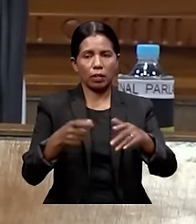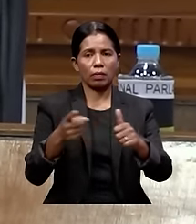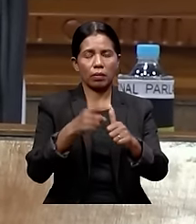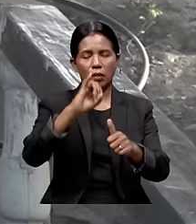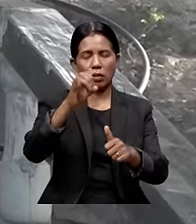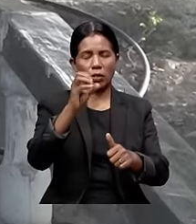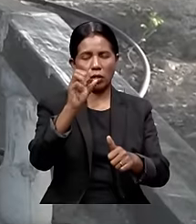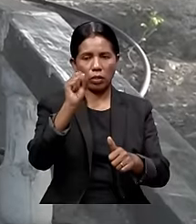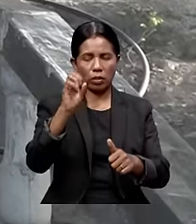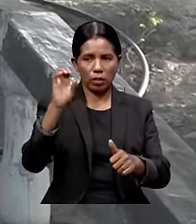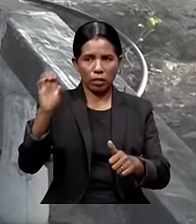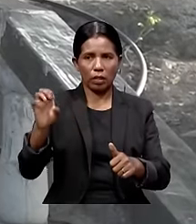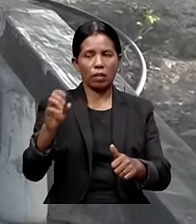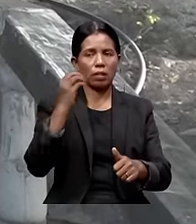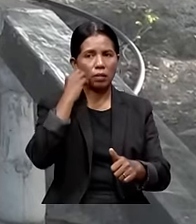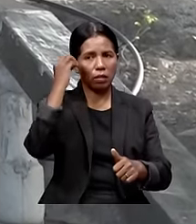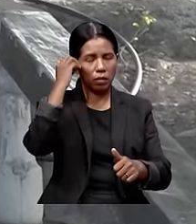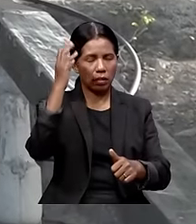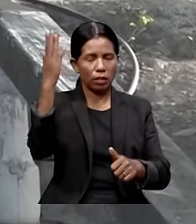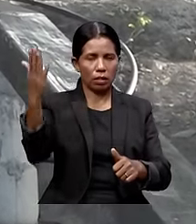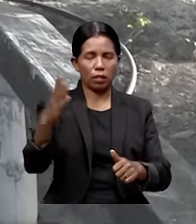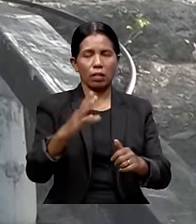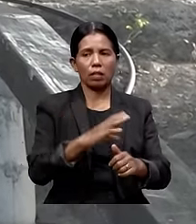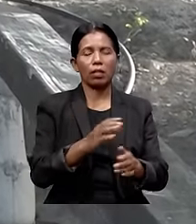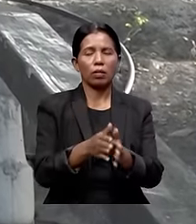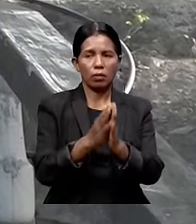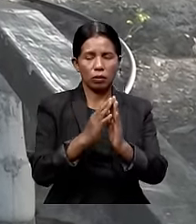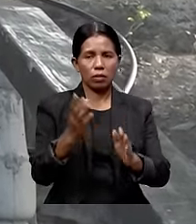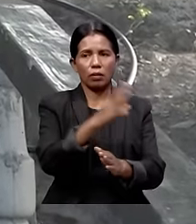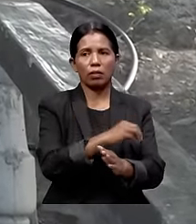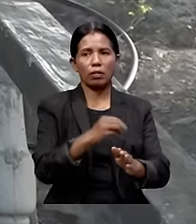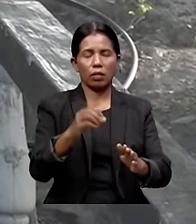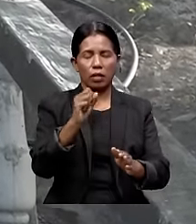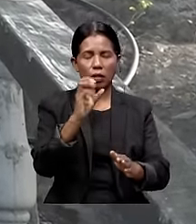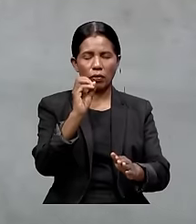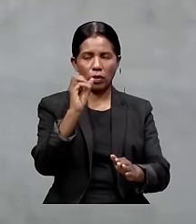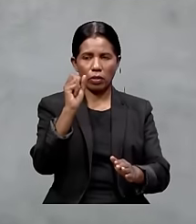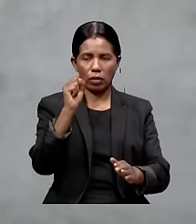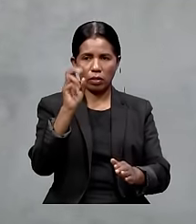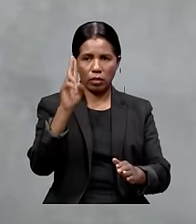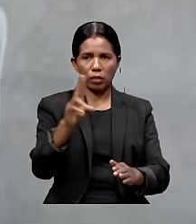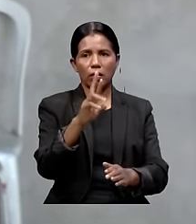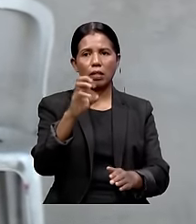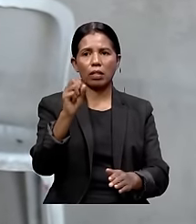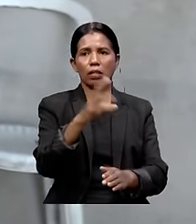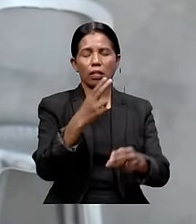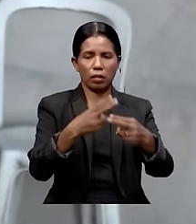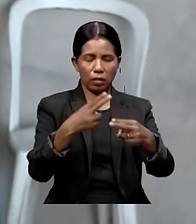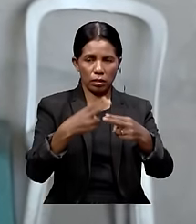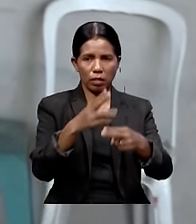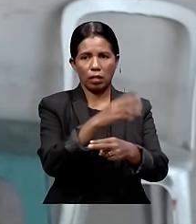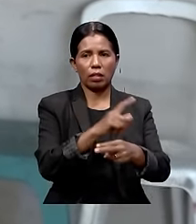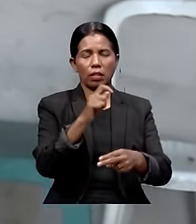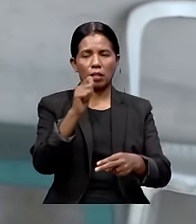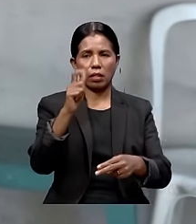José Acácio Tilman Nia Uma, iha Cacau Lidong, afoi Nia Russo Fale, basaudoso Afonso da Costa Rangel, honaran código